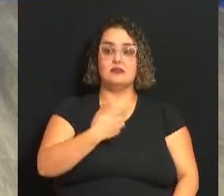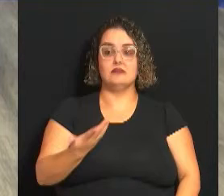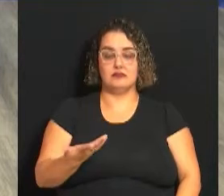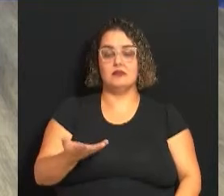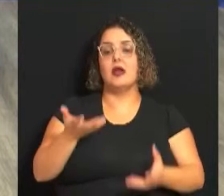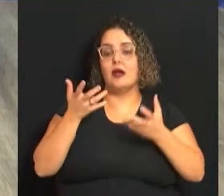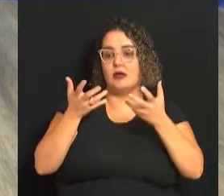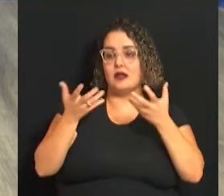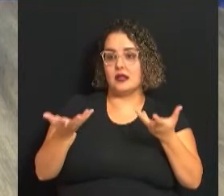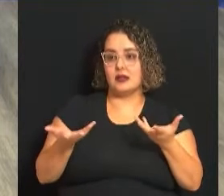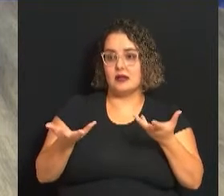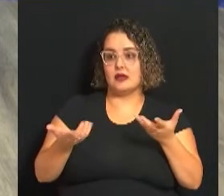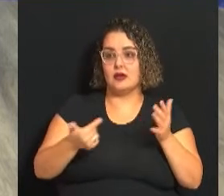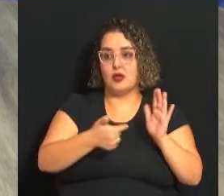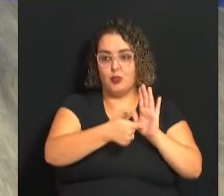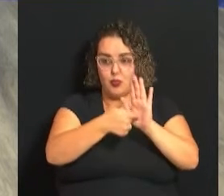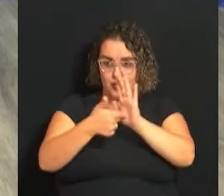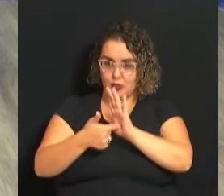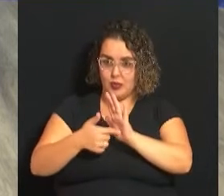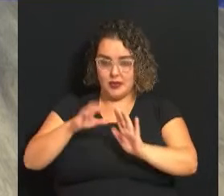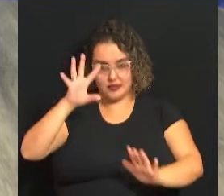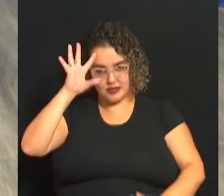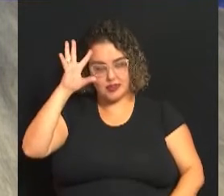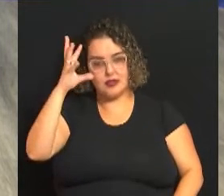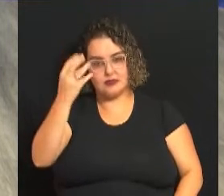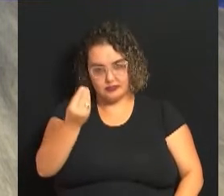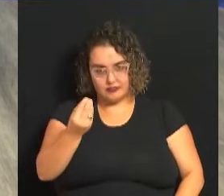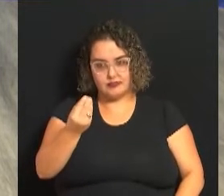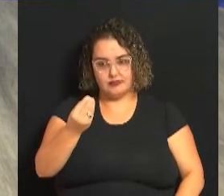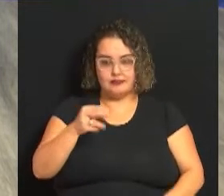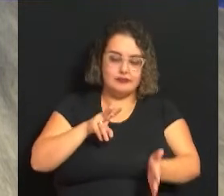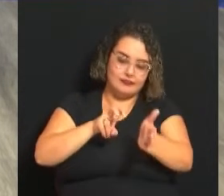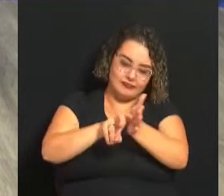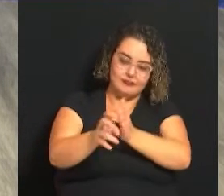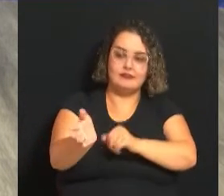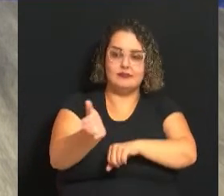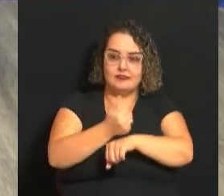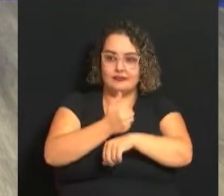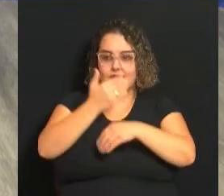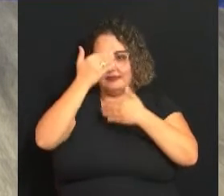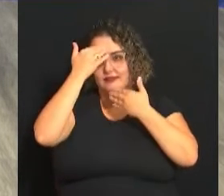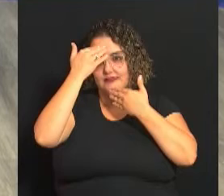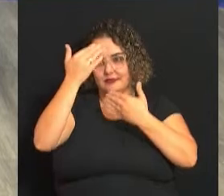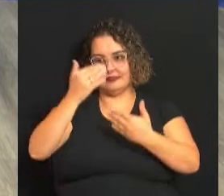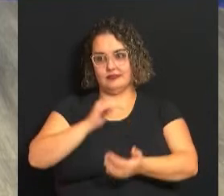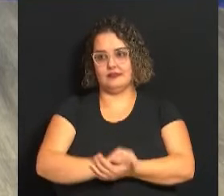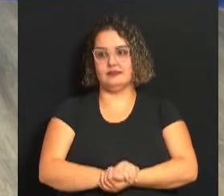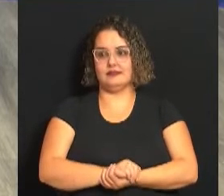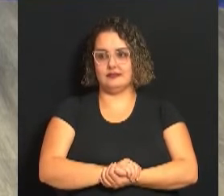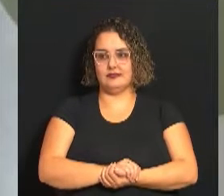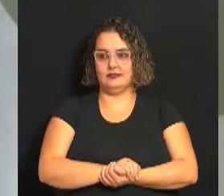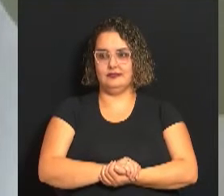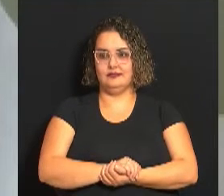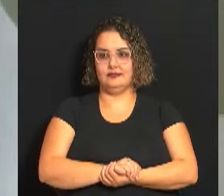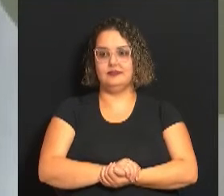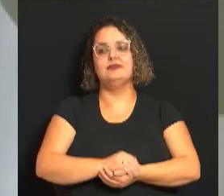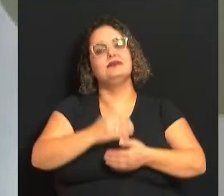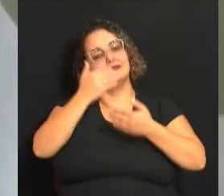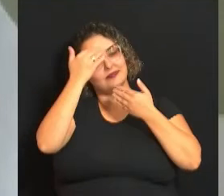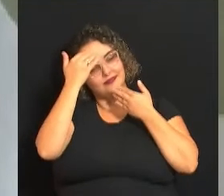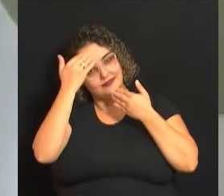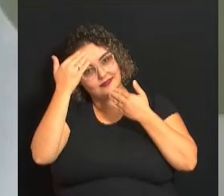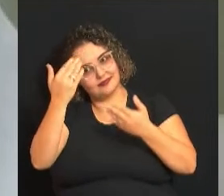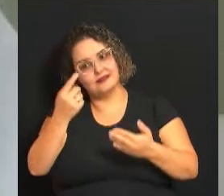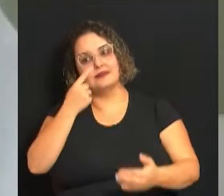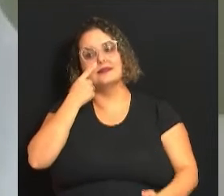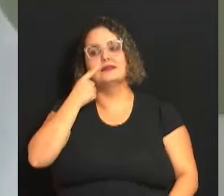quer, né? Mostrar conhecimento para que ocorra o diagnóstico precoce. Muito obrigada. Eu que agradeço,